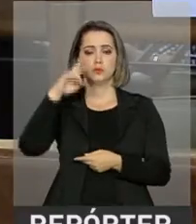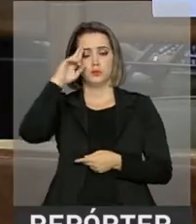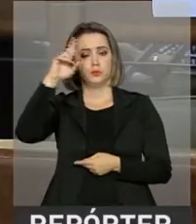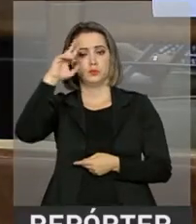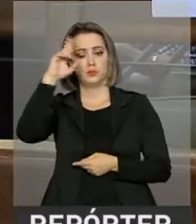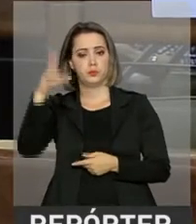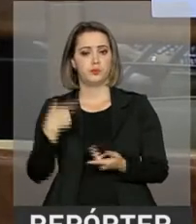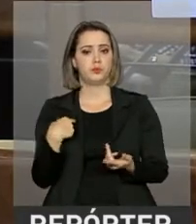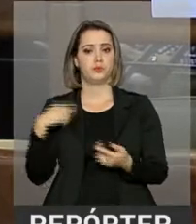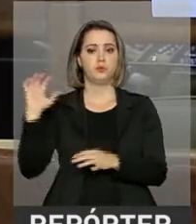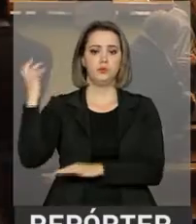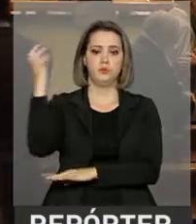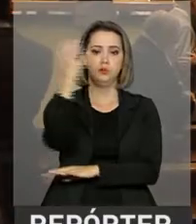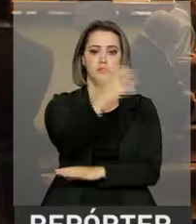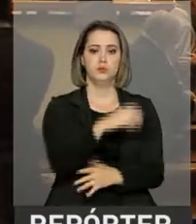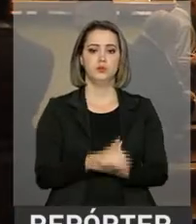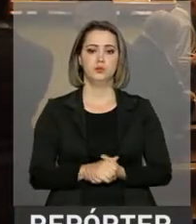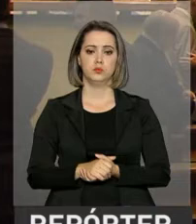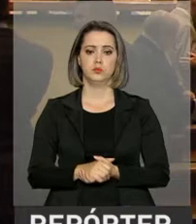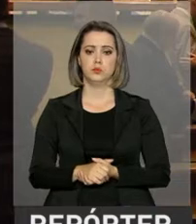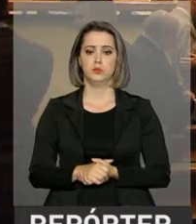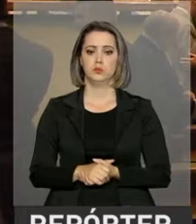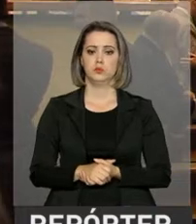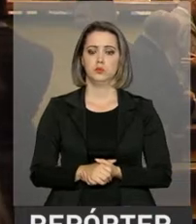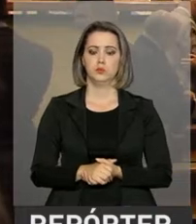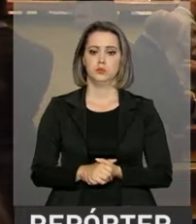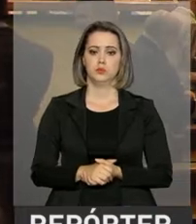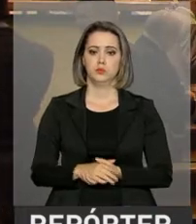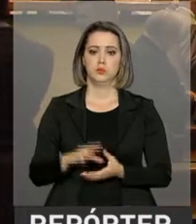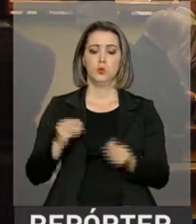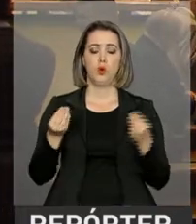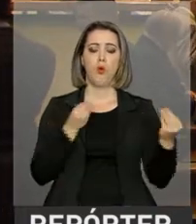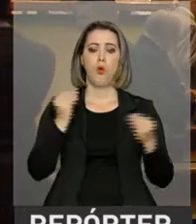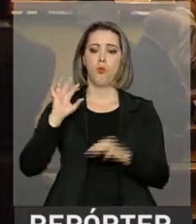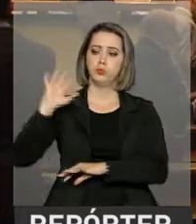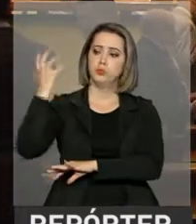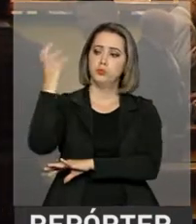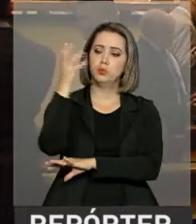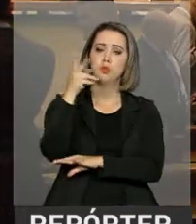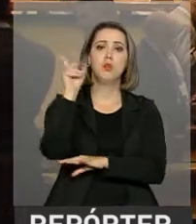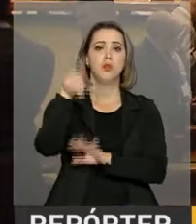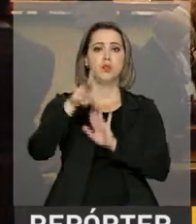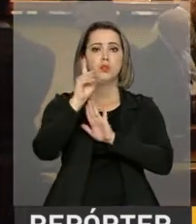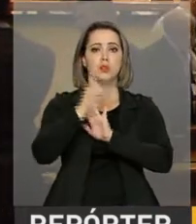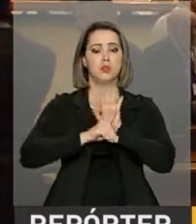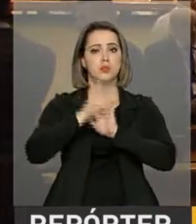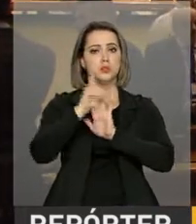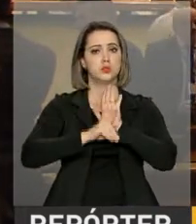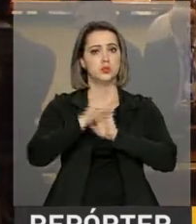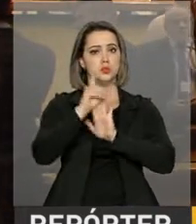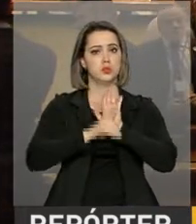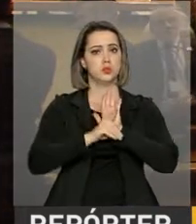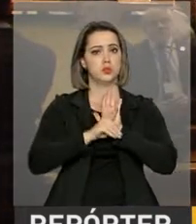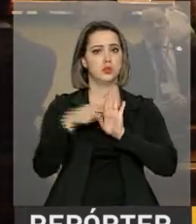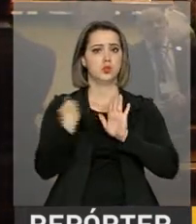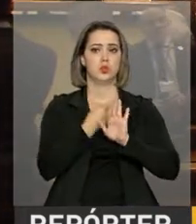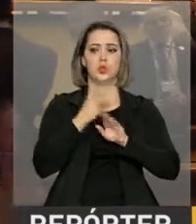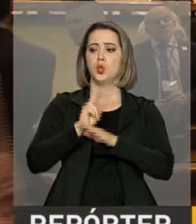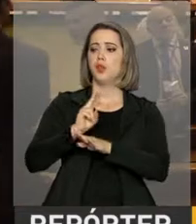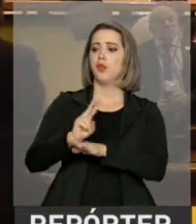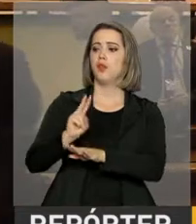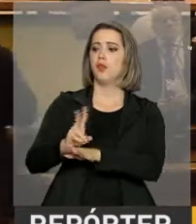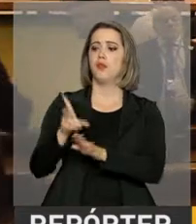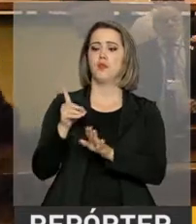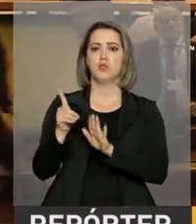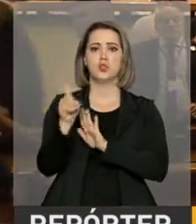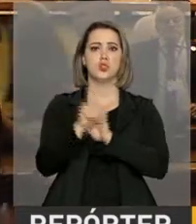públicas relativas ao meio ambiente. Como meio ambiente se trata de direitos difusos da sociedade, a gente não está defendendo o direito